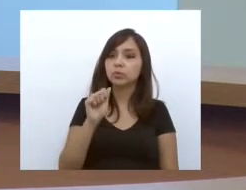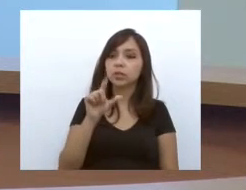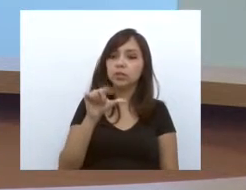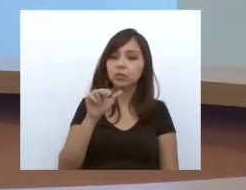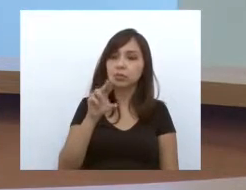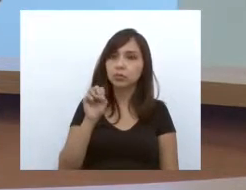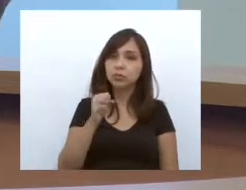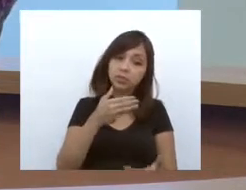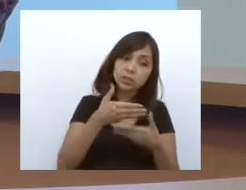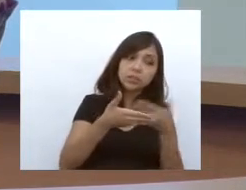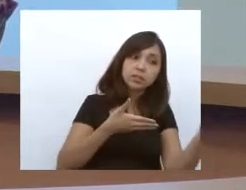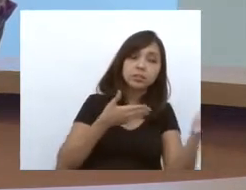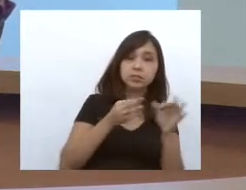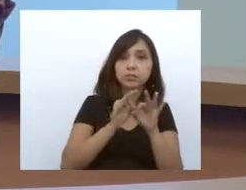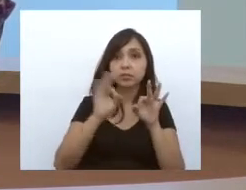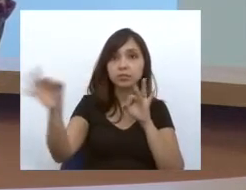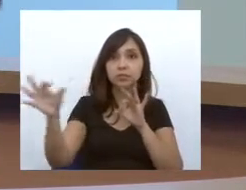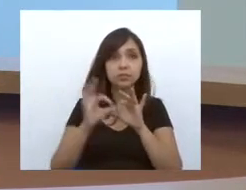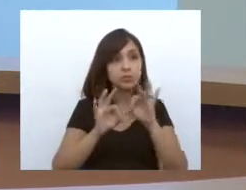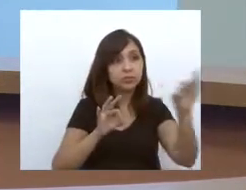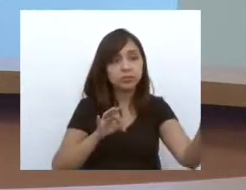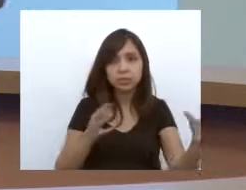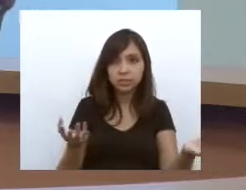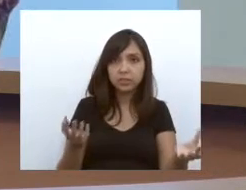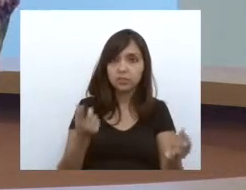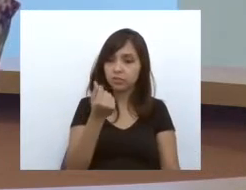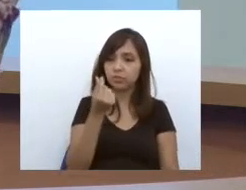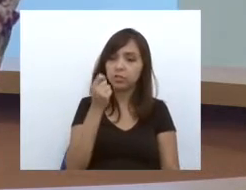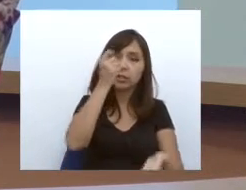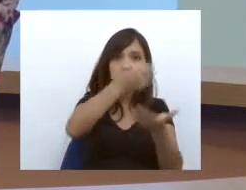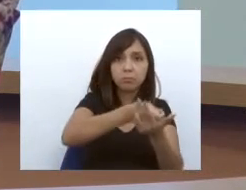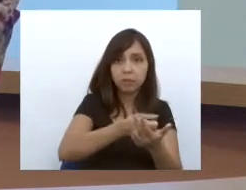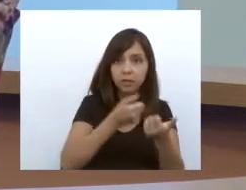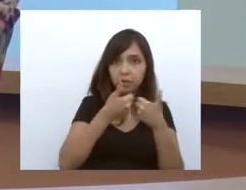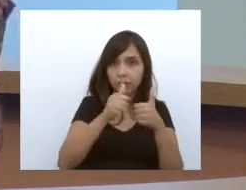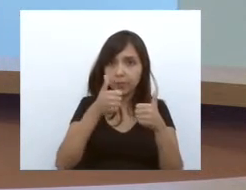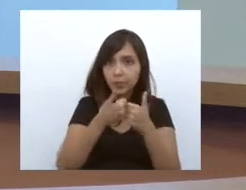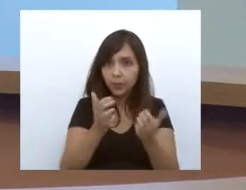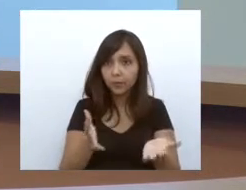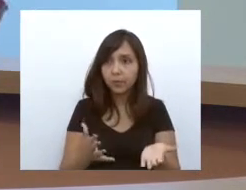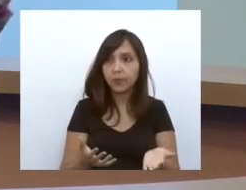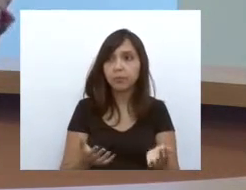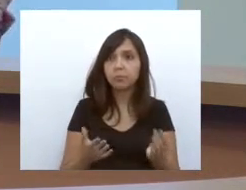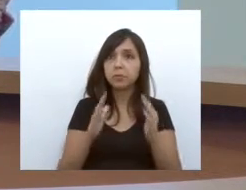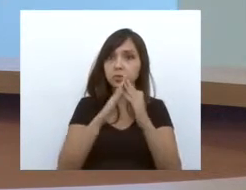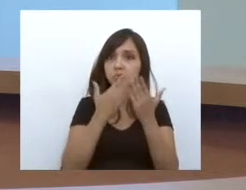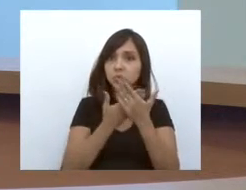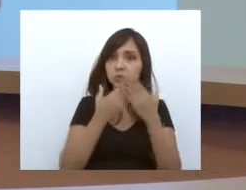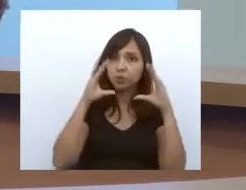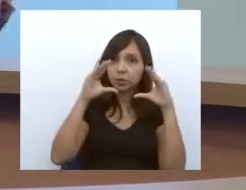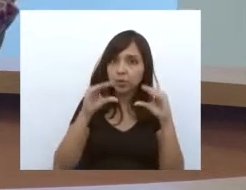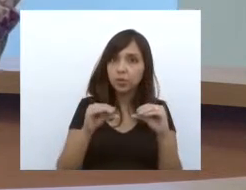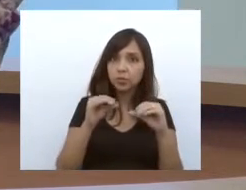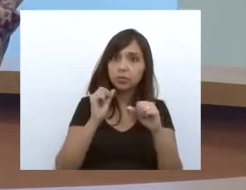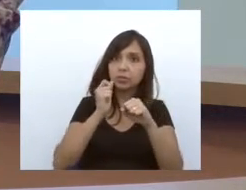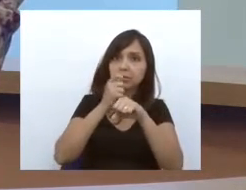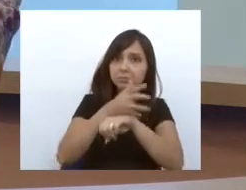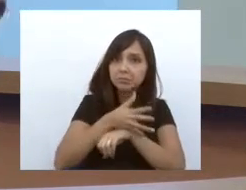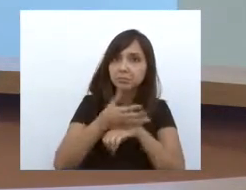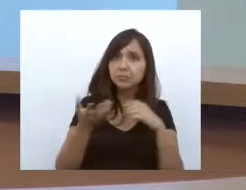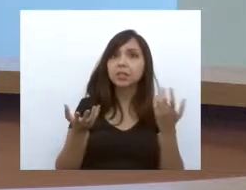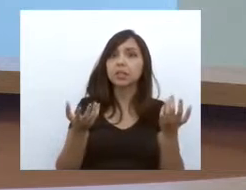transferidos para as escolas mais distantes e que não têm dinheiro para pagar ônibus e que estudam à noite, muito tarde da